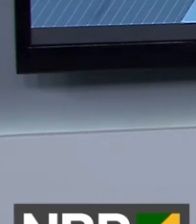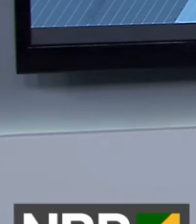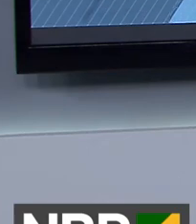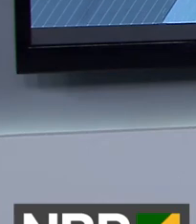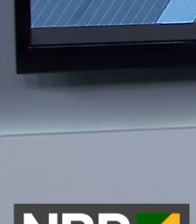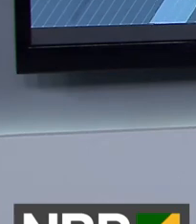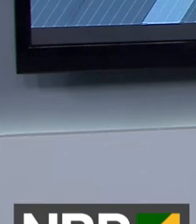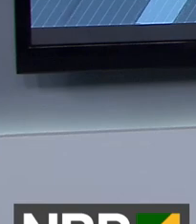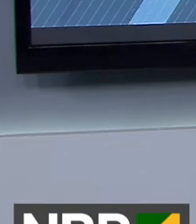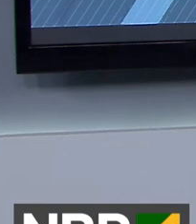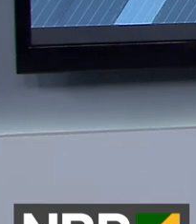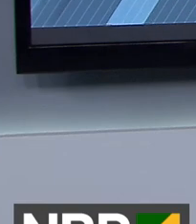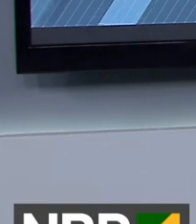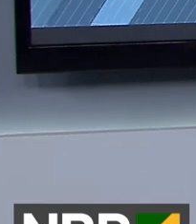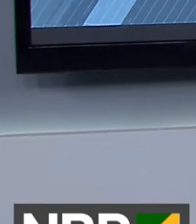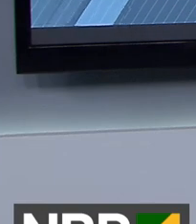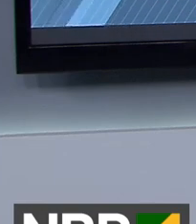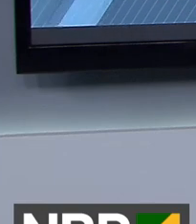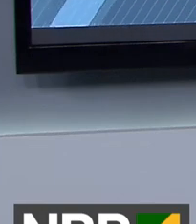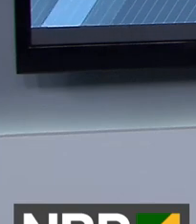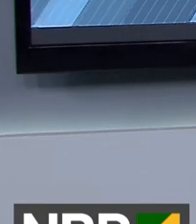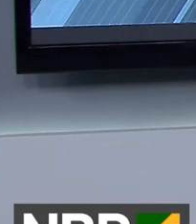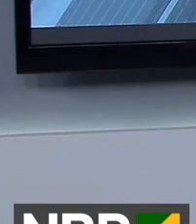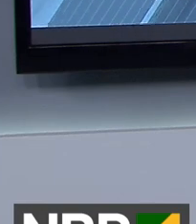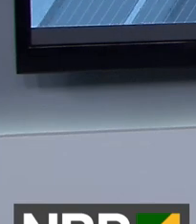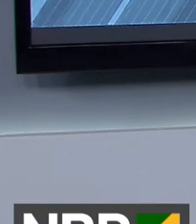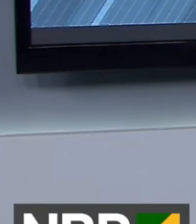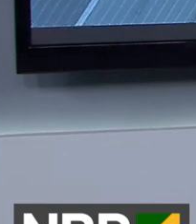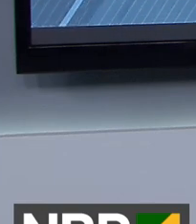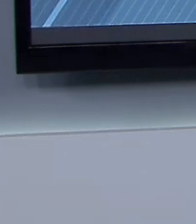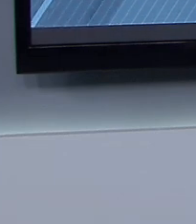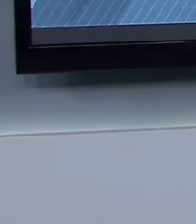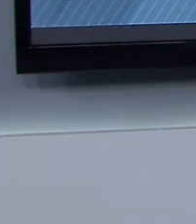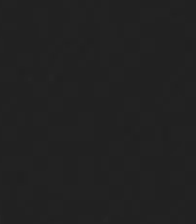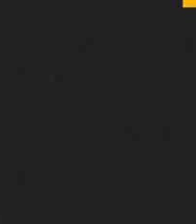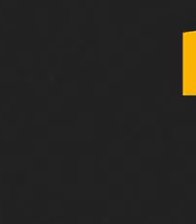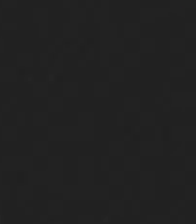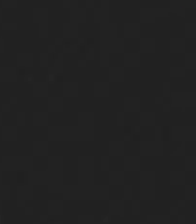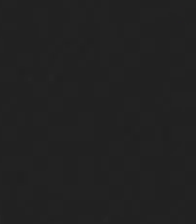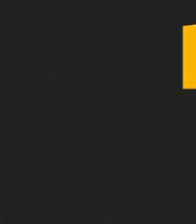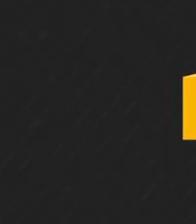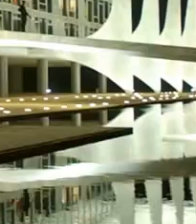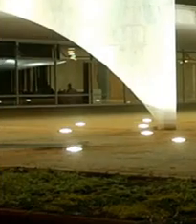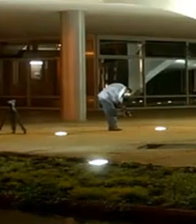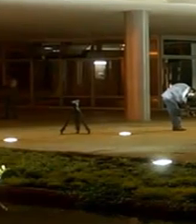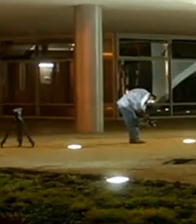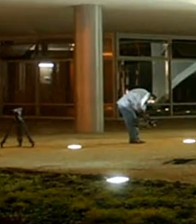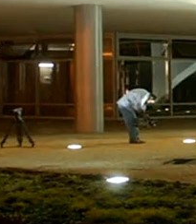Continue com a gente aqui na NBR, a TV do Governo Federal.